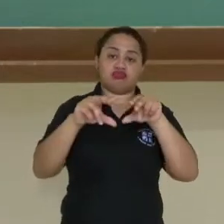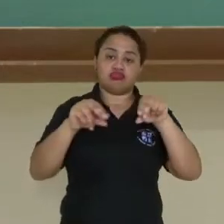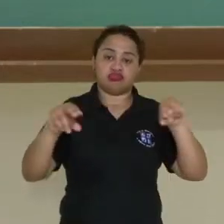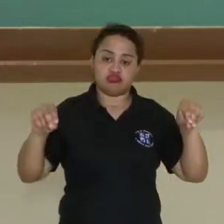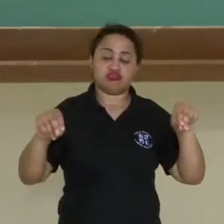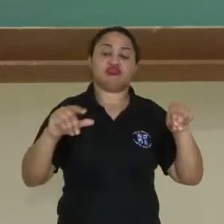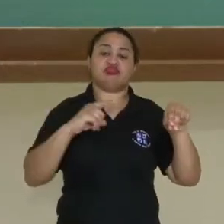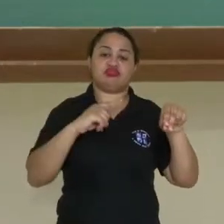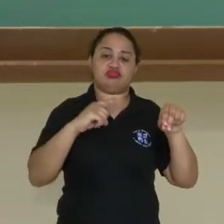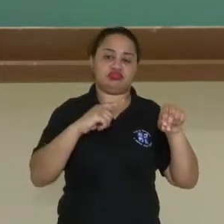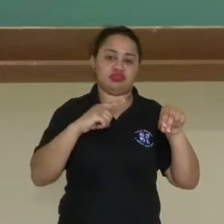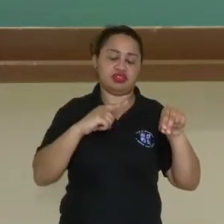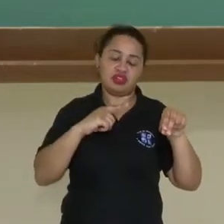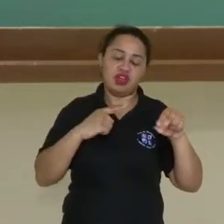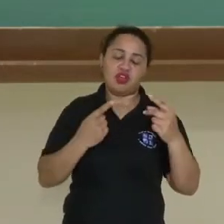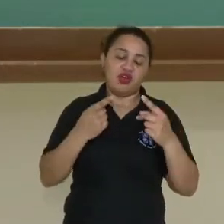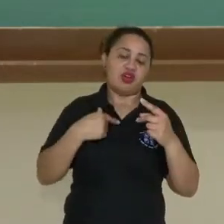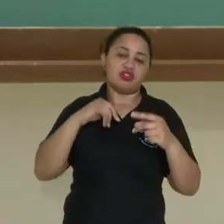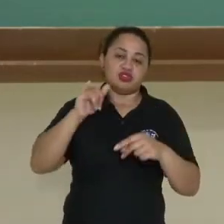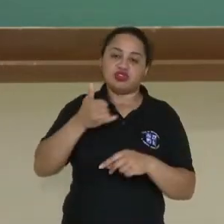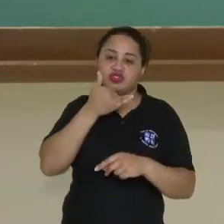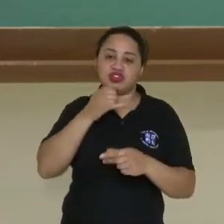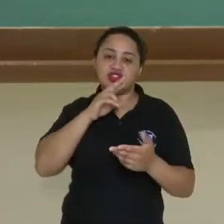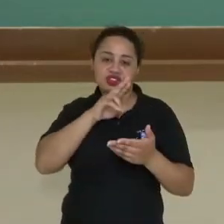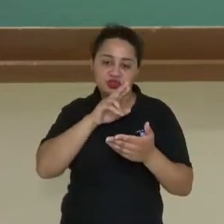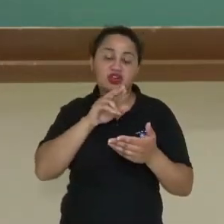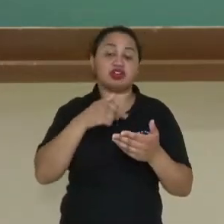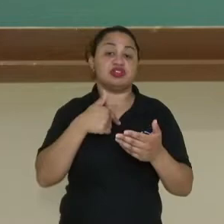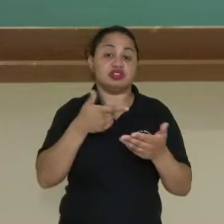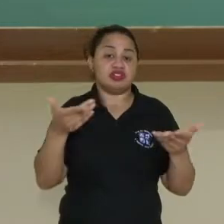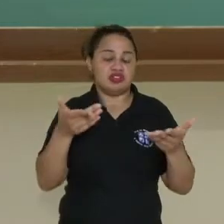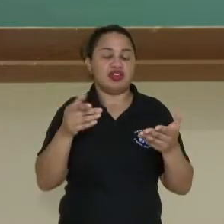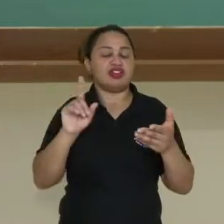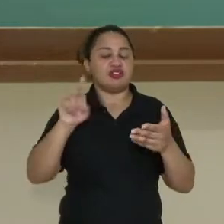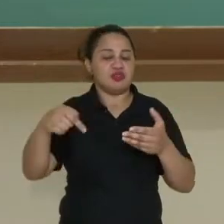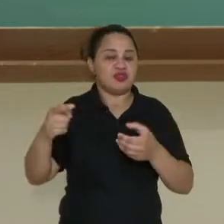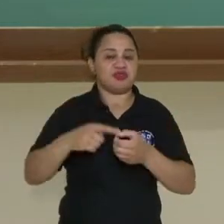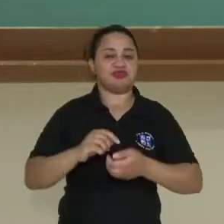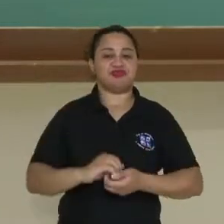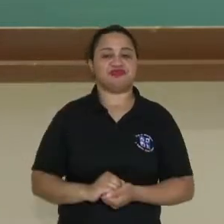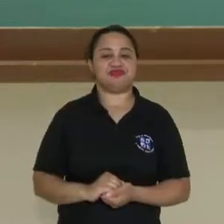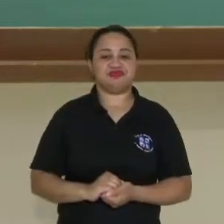vocês atribuem essa resposta a essa primeira questão, tá? Então, mãos à obra, vamos lá.